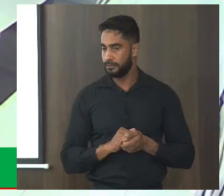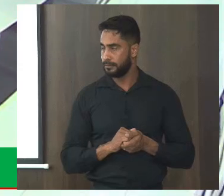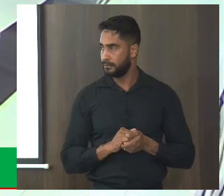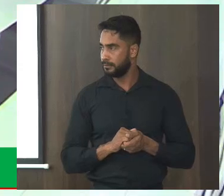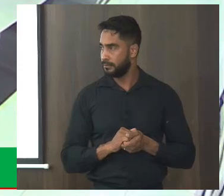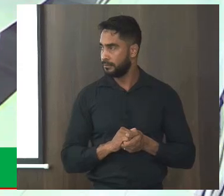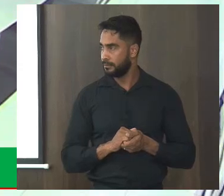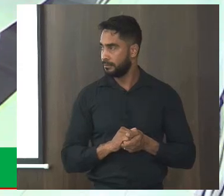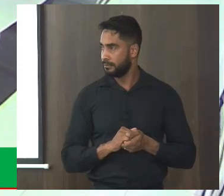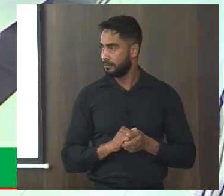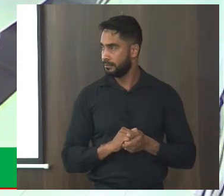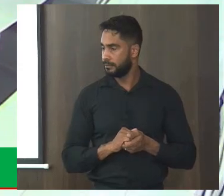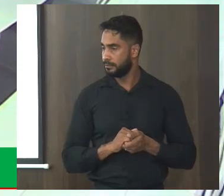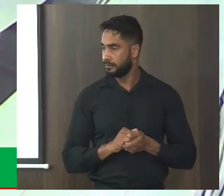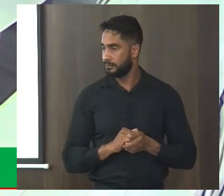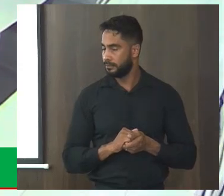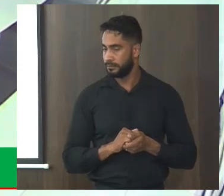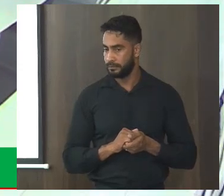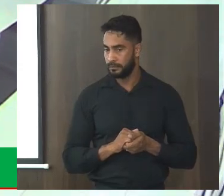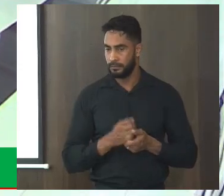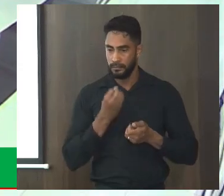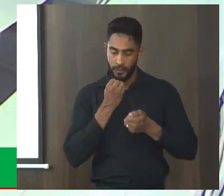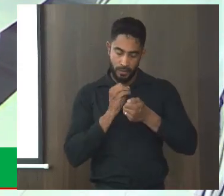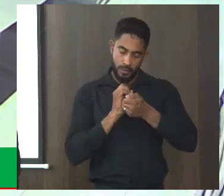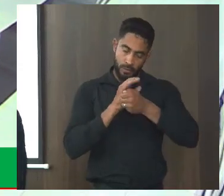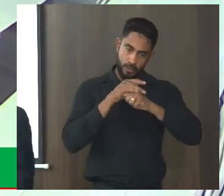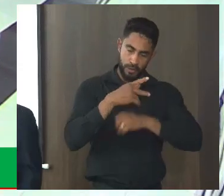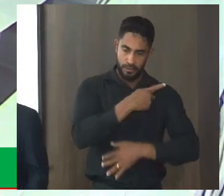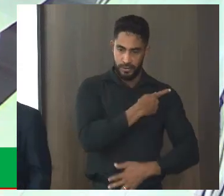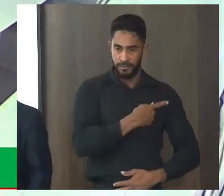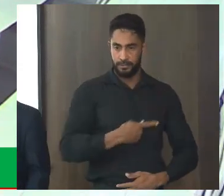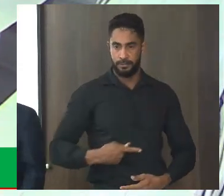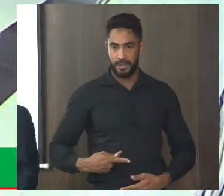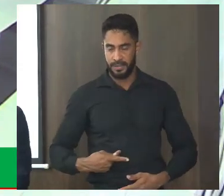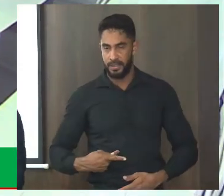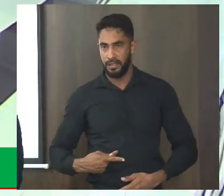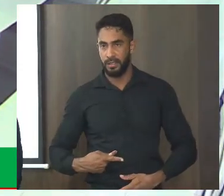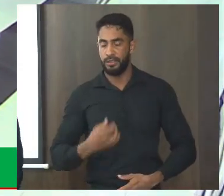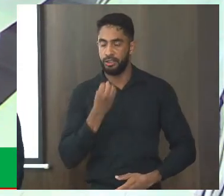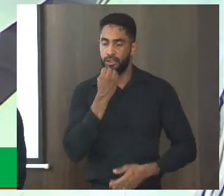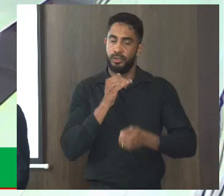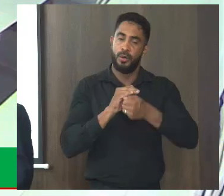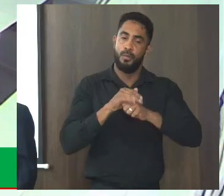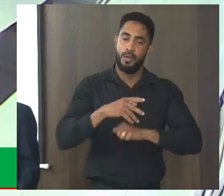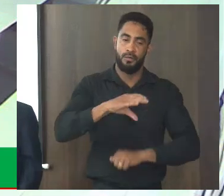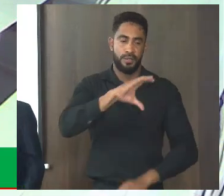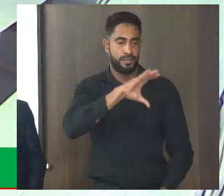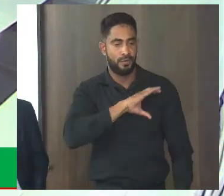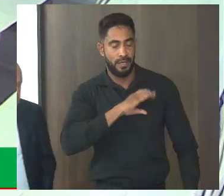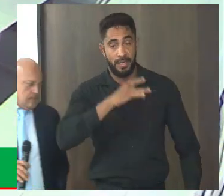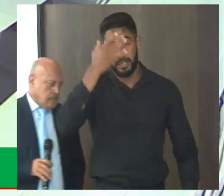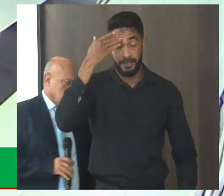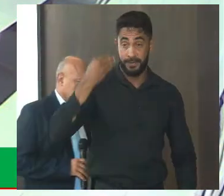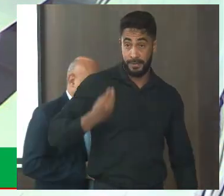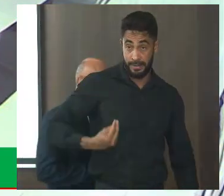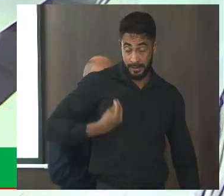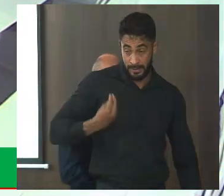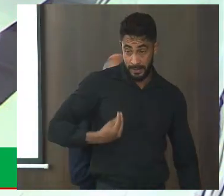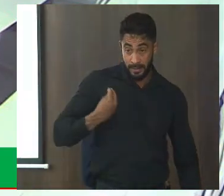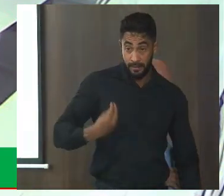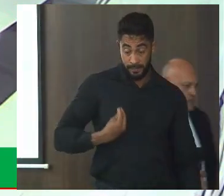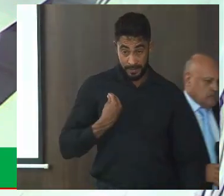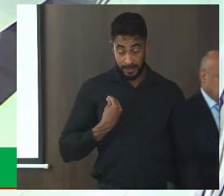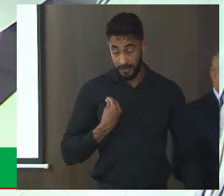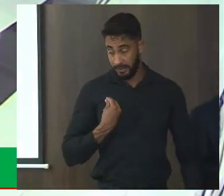Com a palavra, vereador Valdeir. Boa noite, senhor presidente. Boa noite, os demais colegas, público aqui presente.